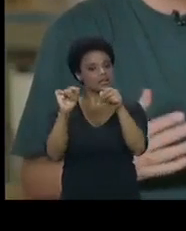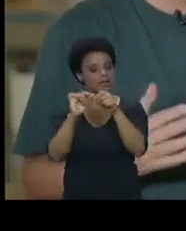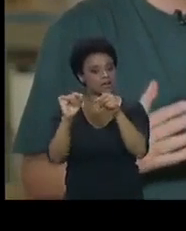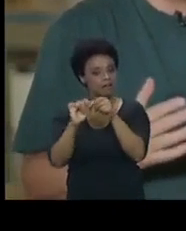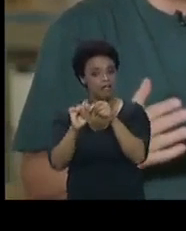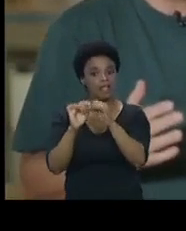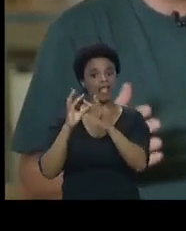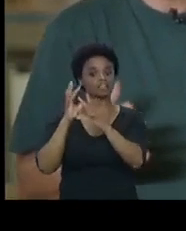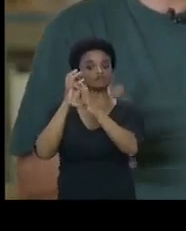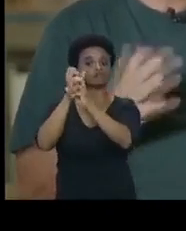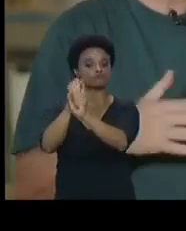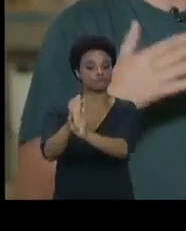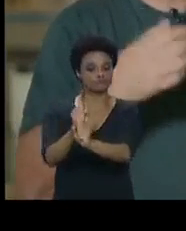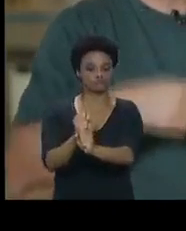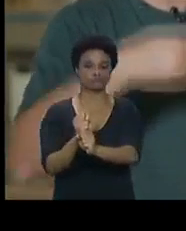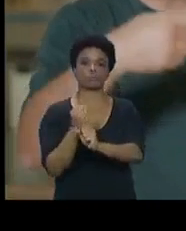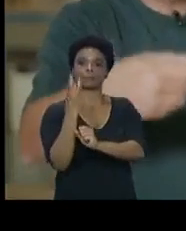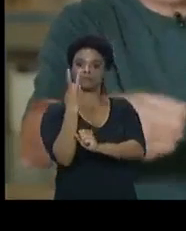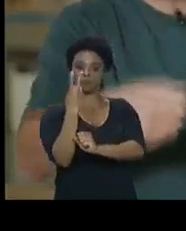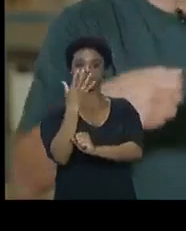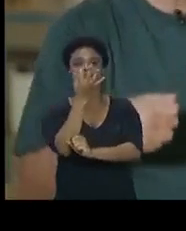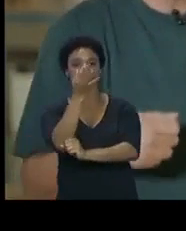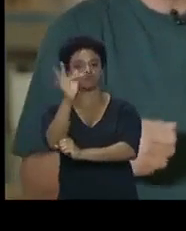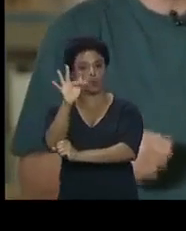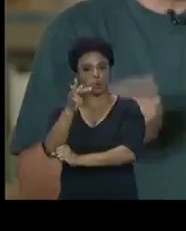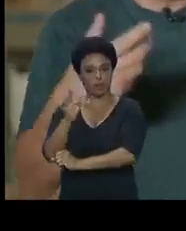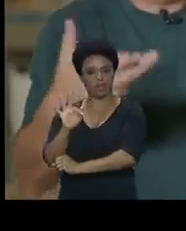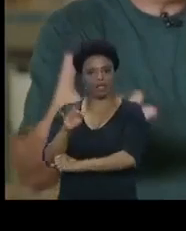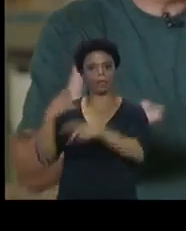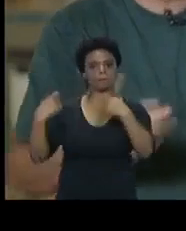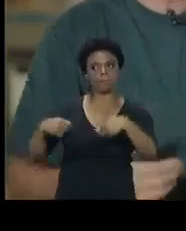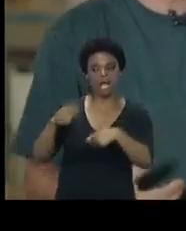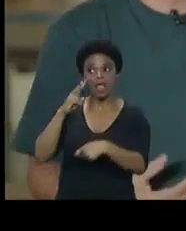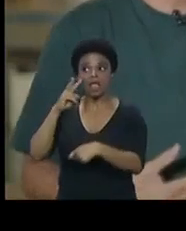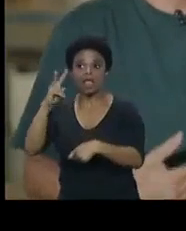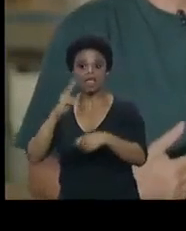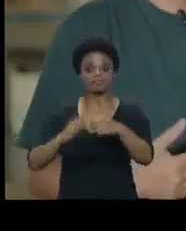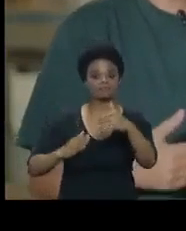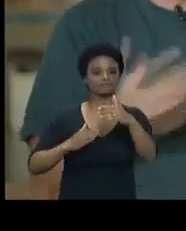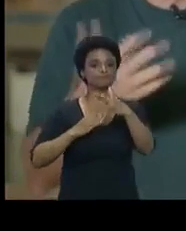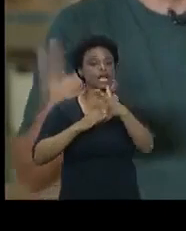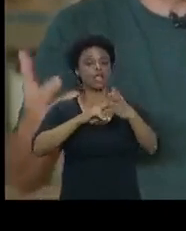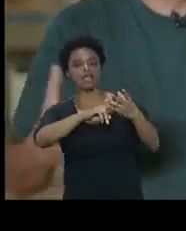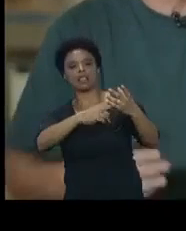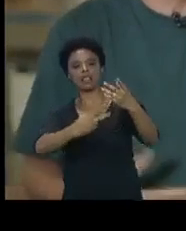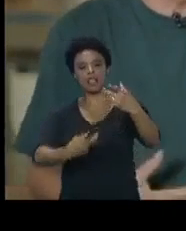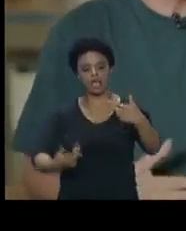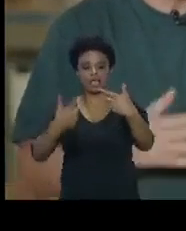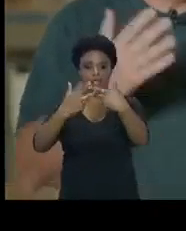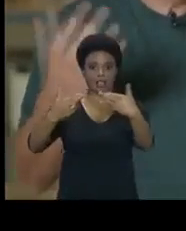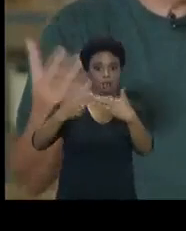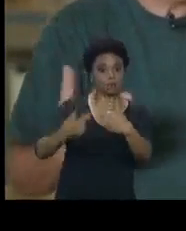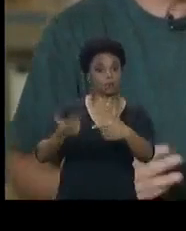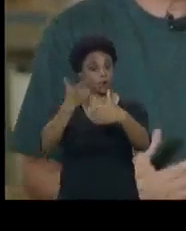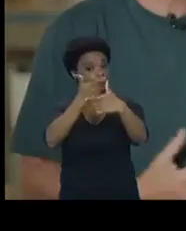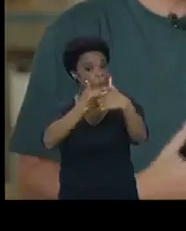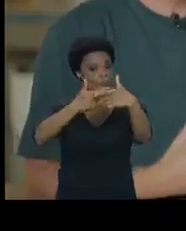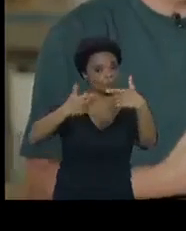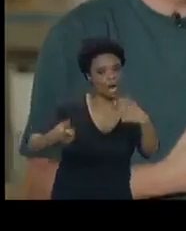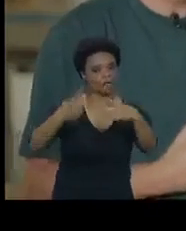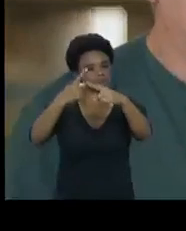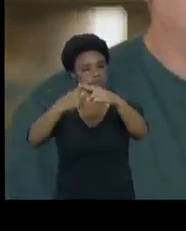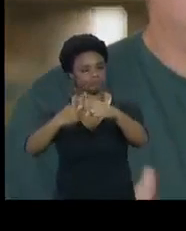duas funções, por exemplo, eu teria que computar toda hora esse limite, ou a derivada de um produto, ou a derivada de um quociente, ou de alguma coisa